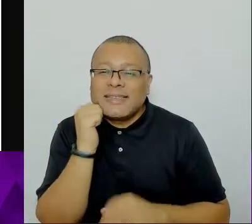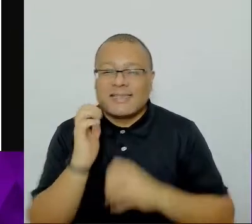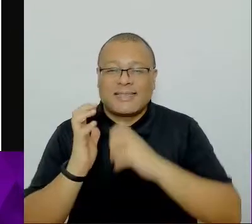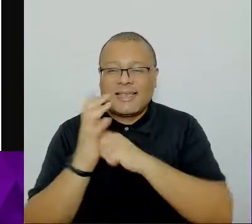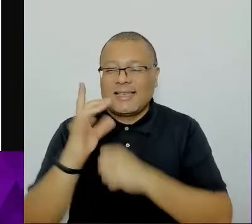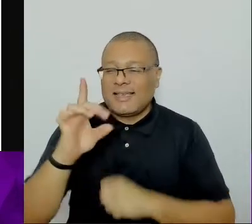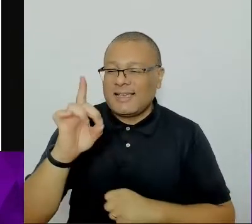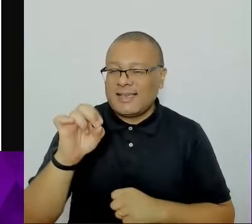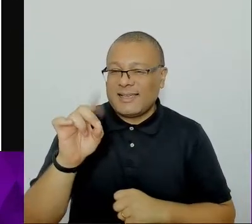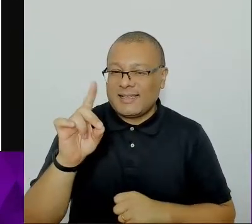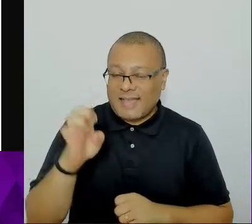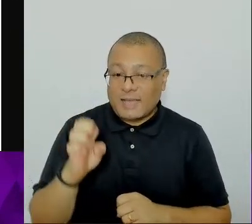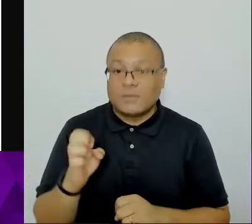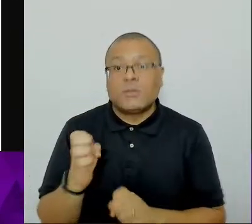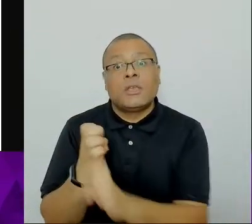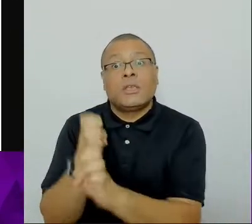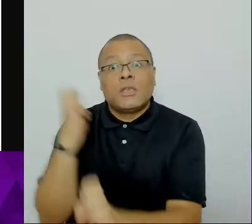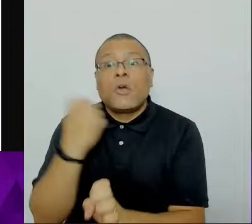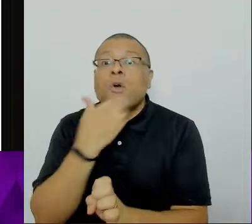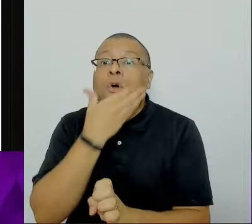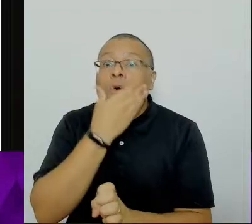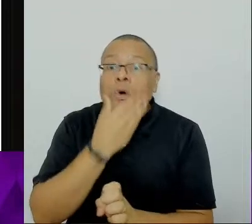de engenheiros e engenheiras